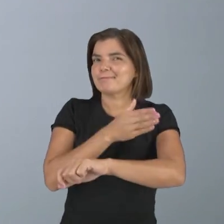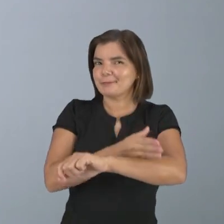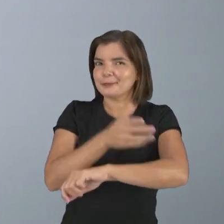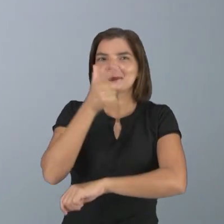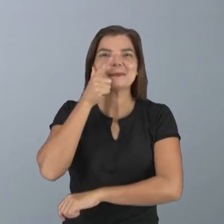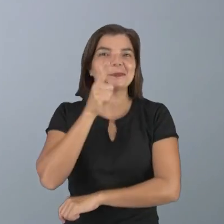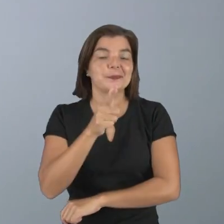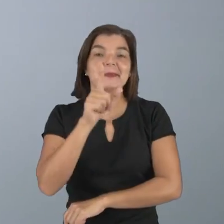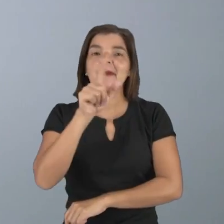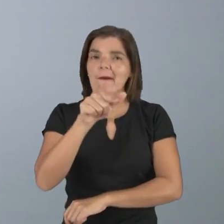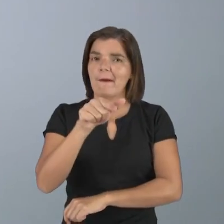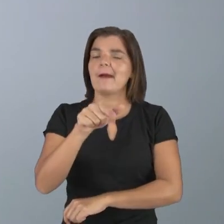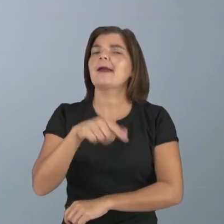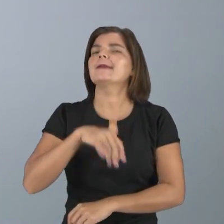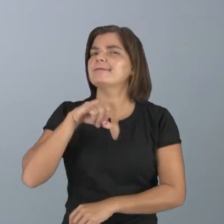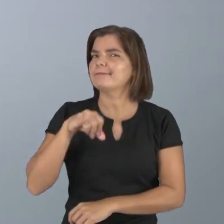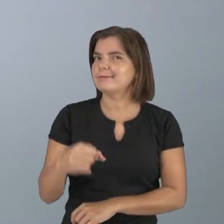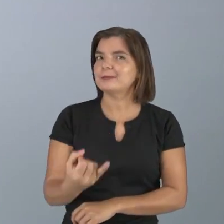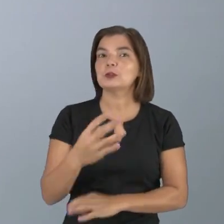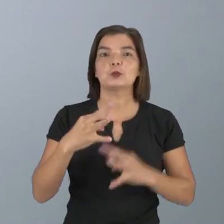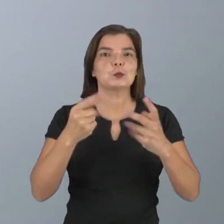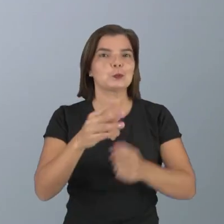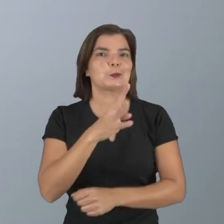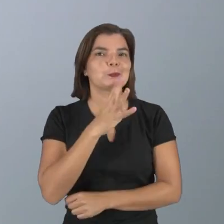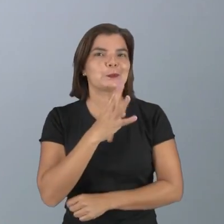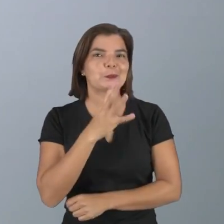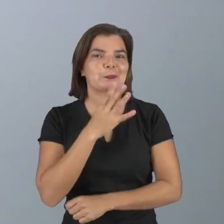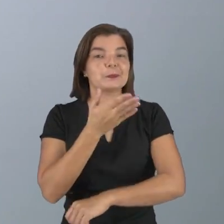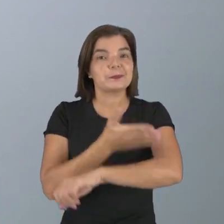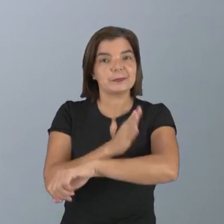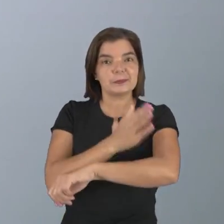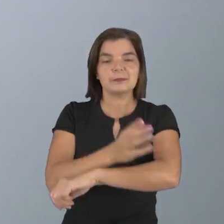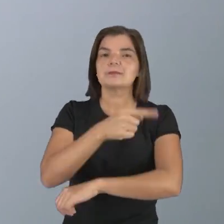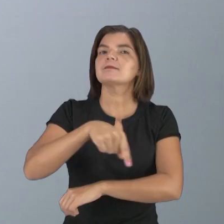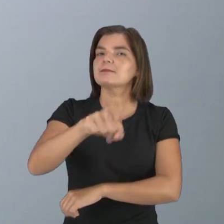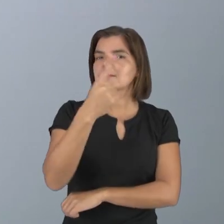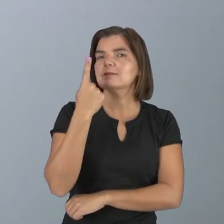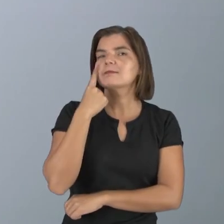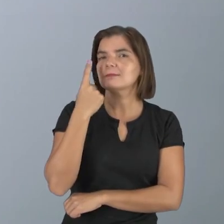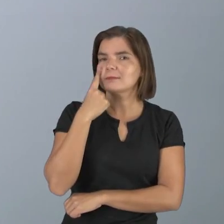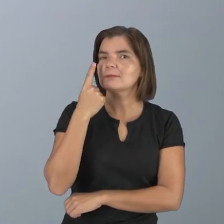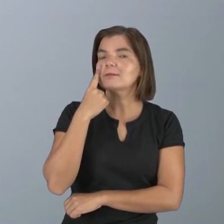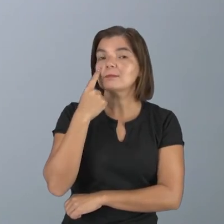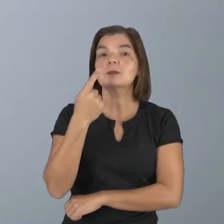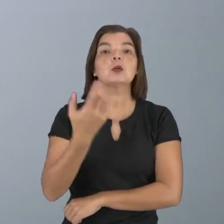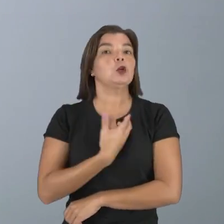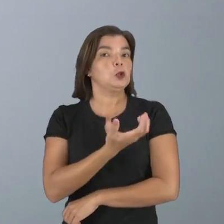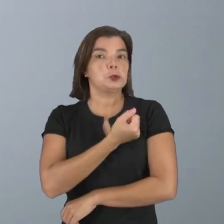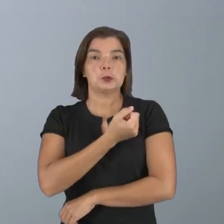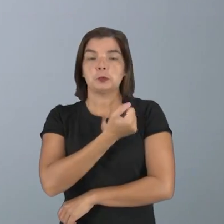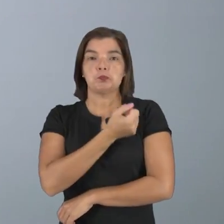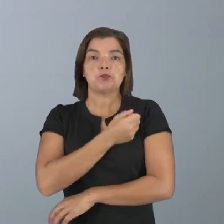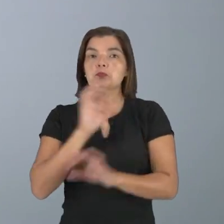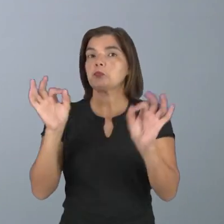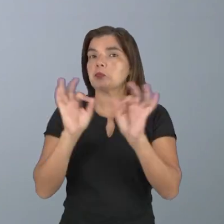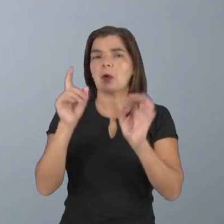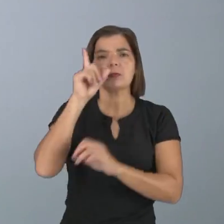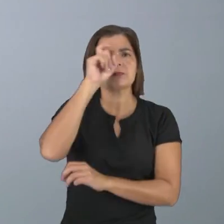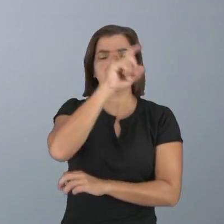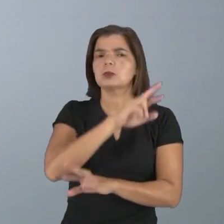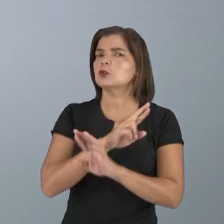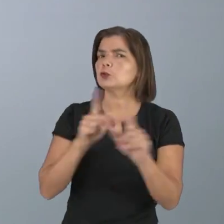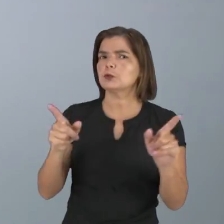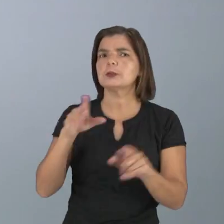não resolva. Essa é a grande chave de todo conhecimento, a prática. Vocês viram também que os numerais não tem nada de muito